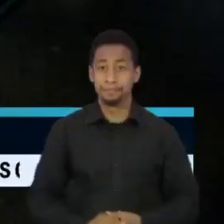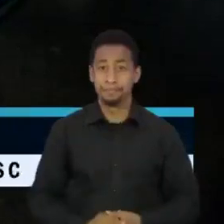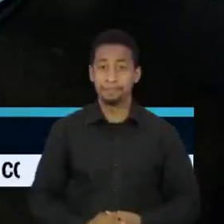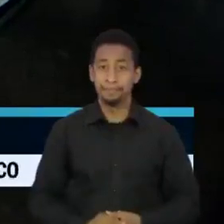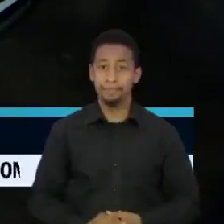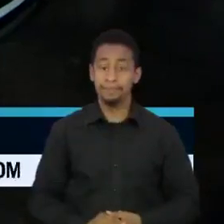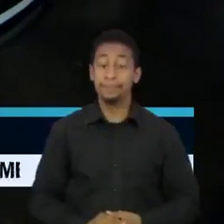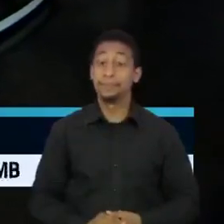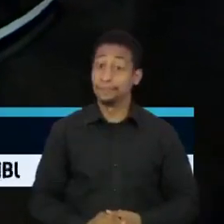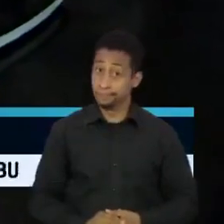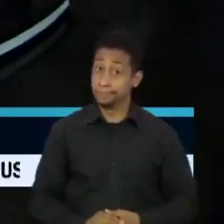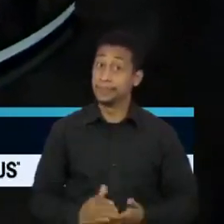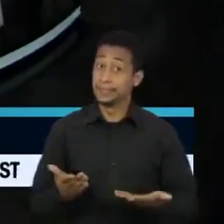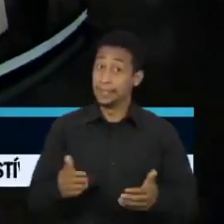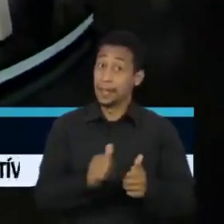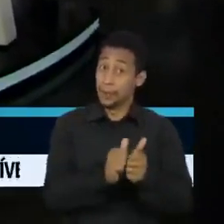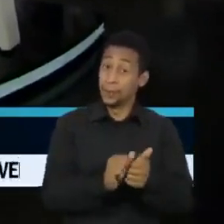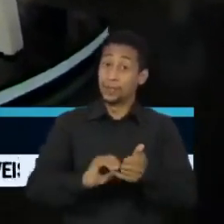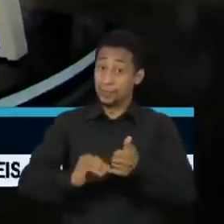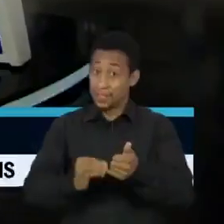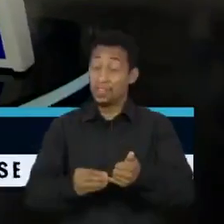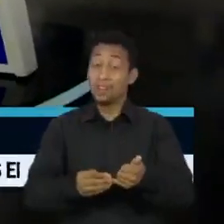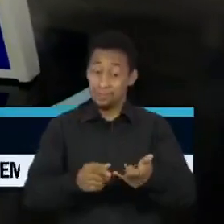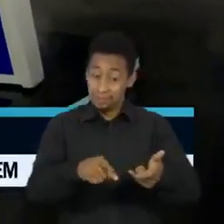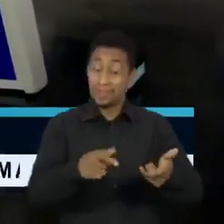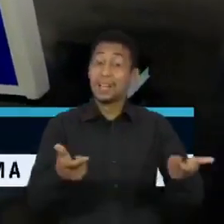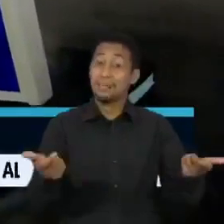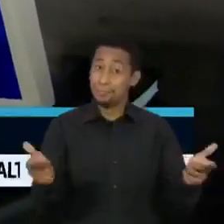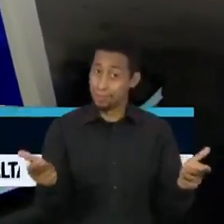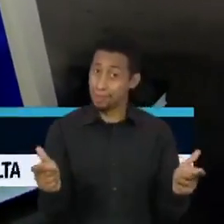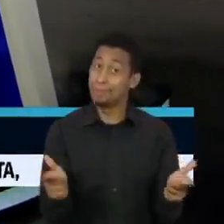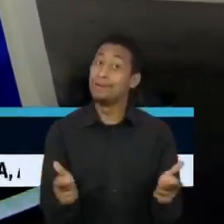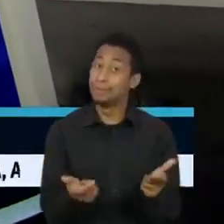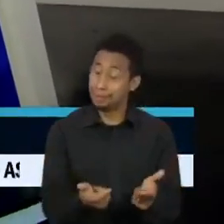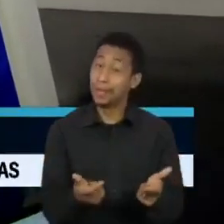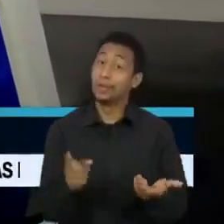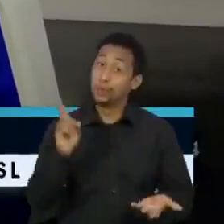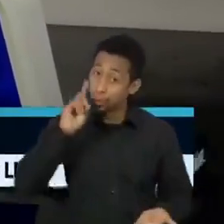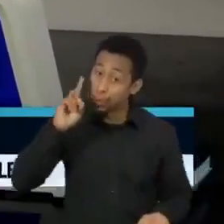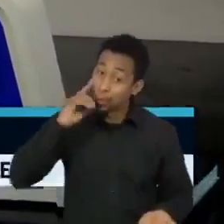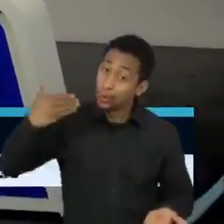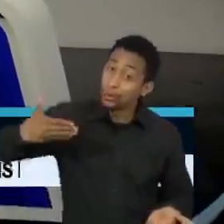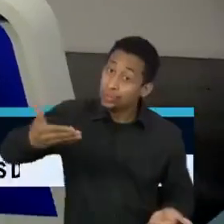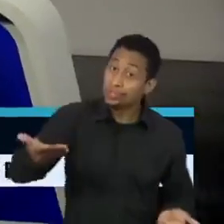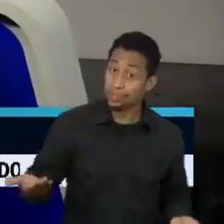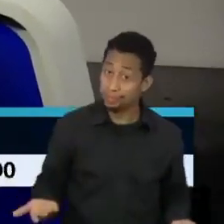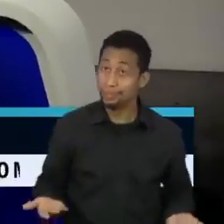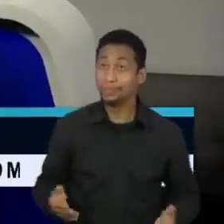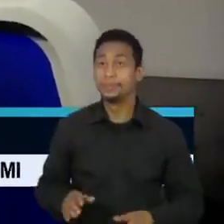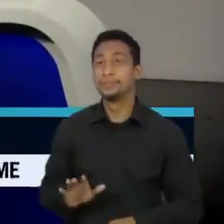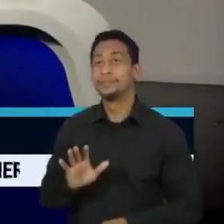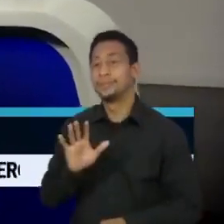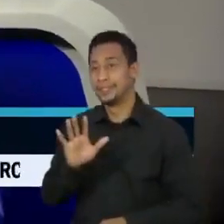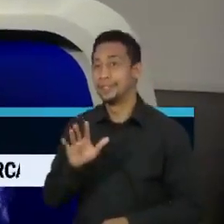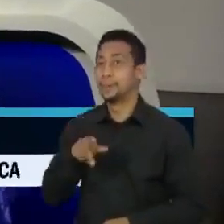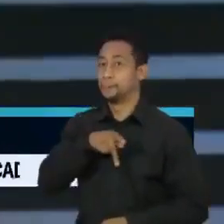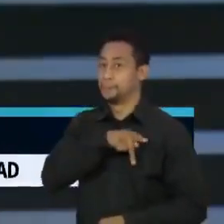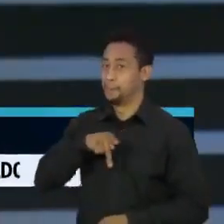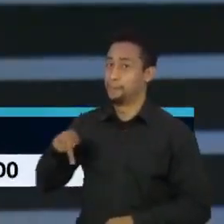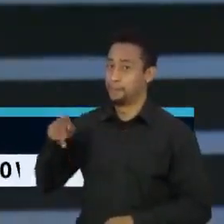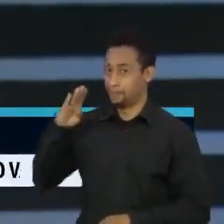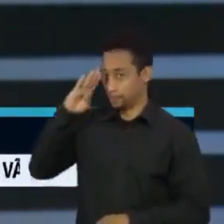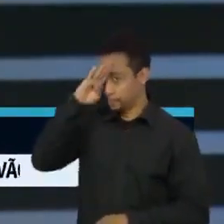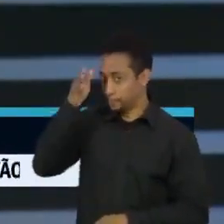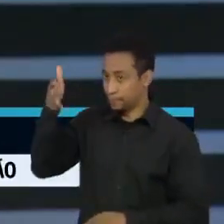é mas a verdade é que o prato do brasileiro está mais vazio a cada dia né de RD dos produtos falar